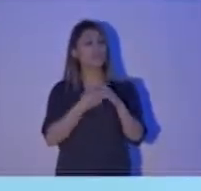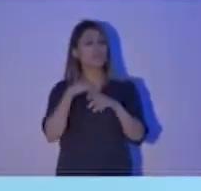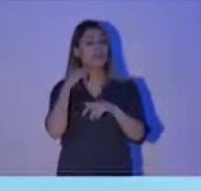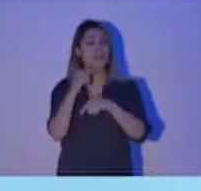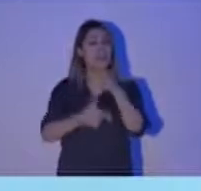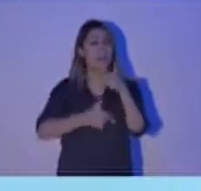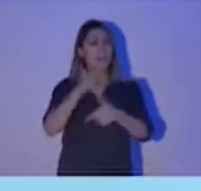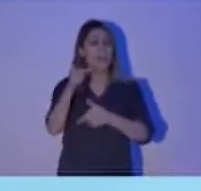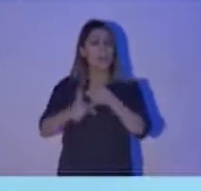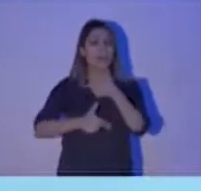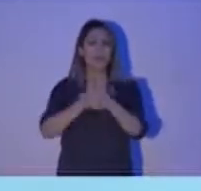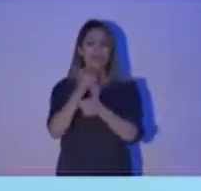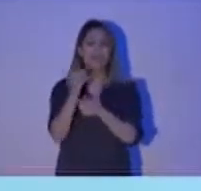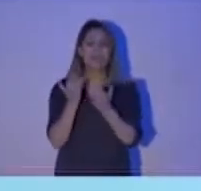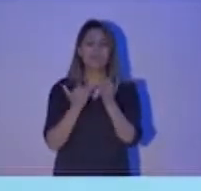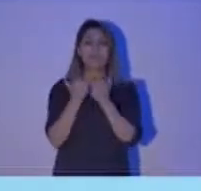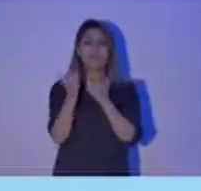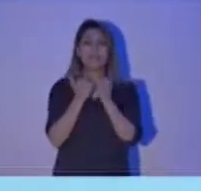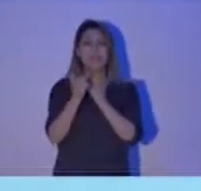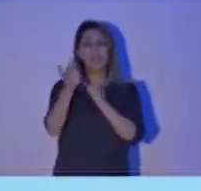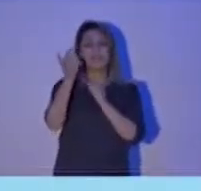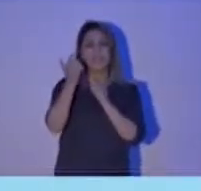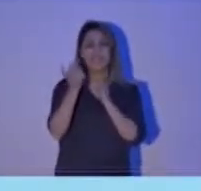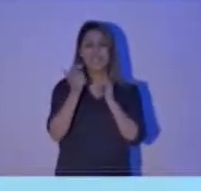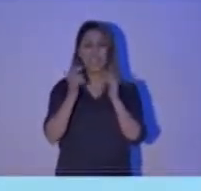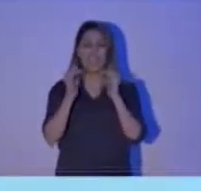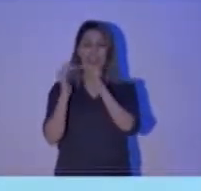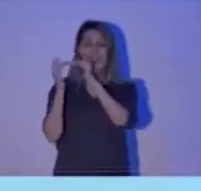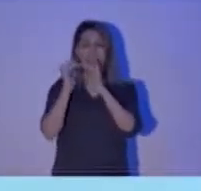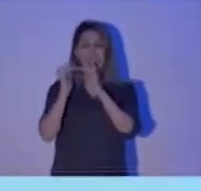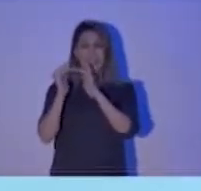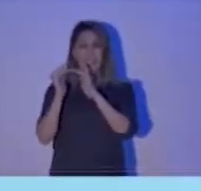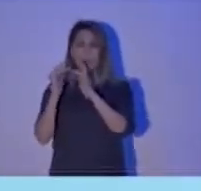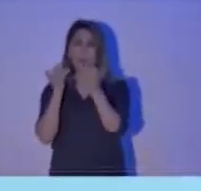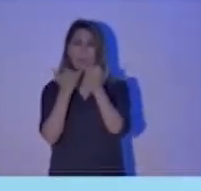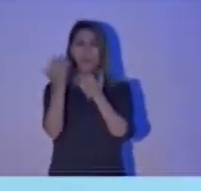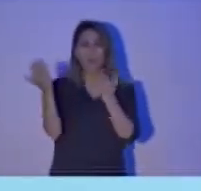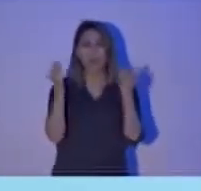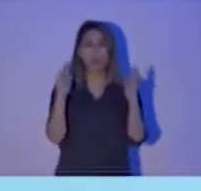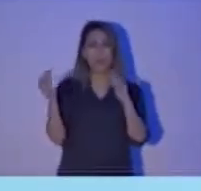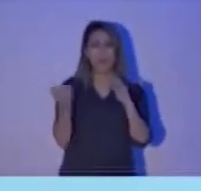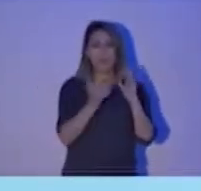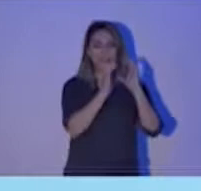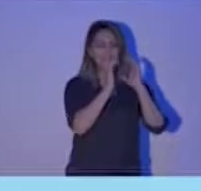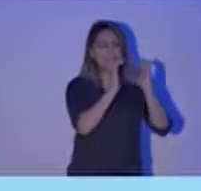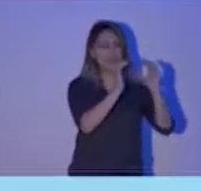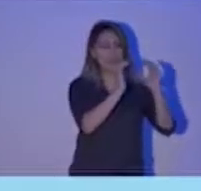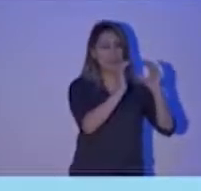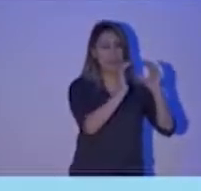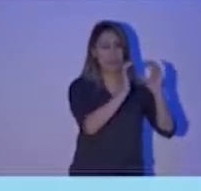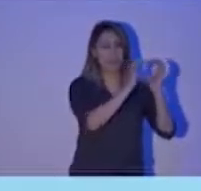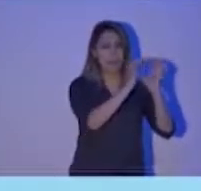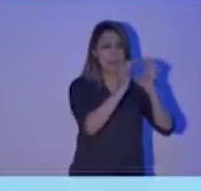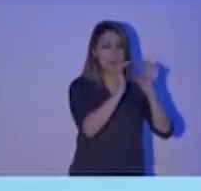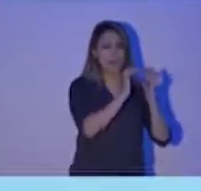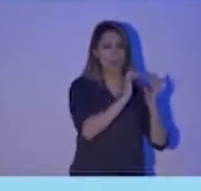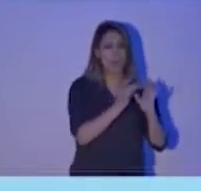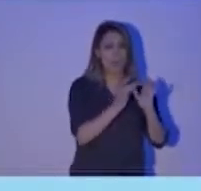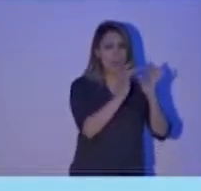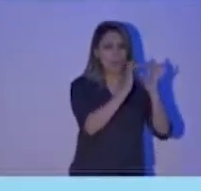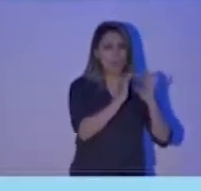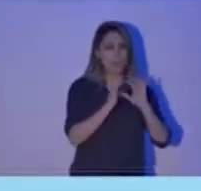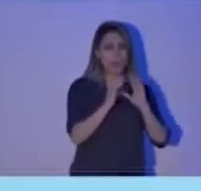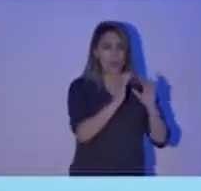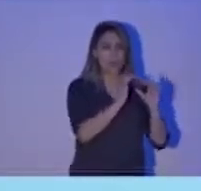de neurônios, né? Nós, a partir de um ir e vir constante, isso é importante, é um movimento de troca, não existe